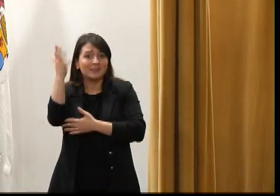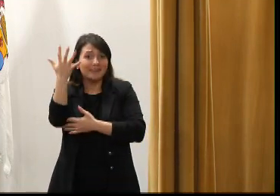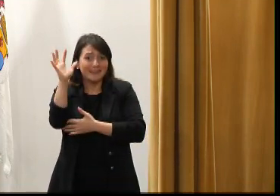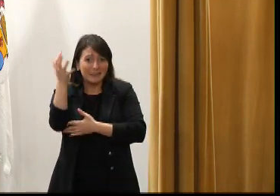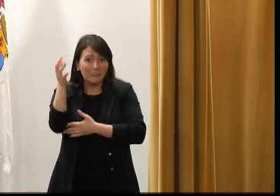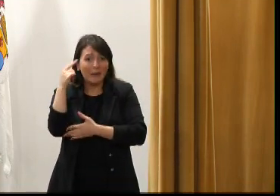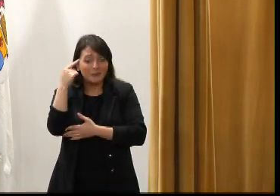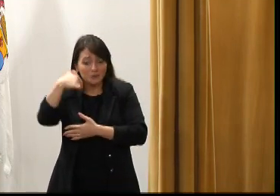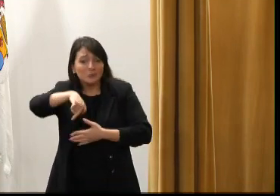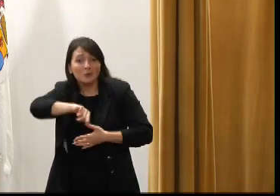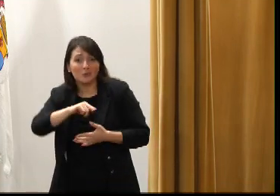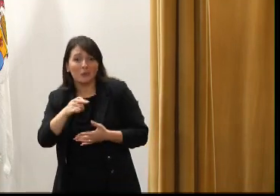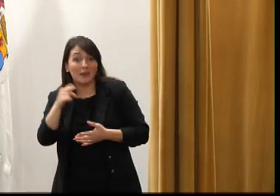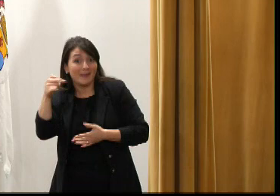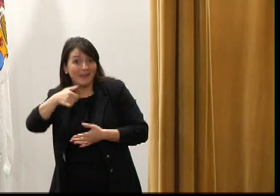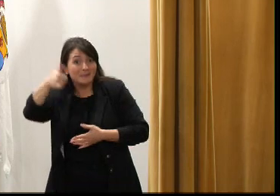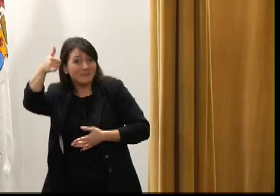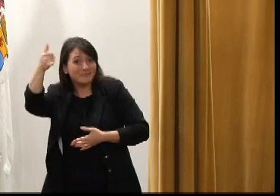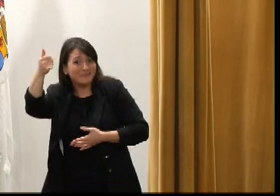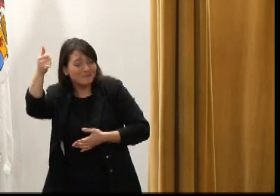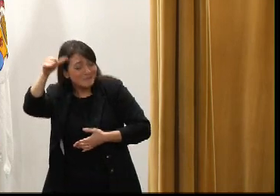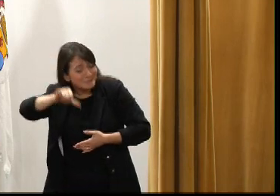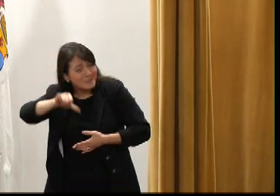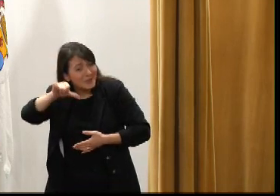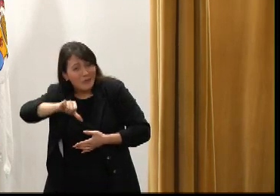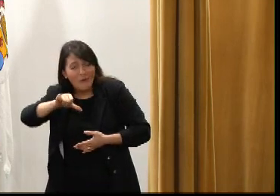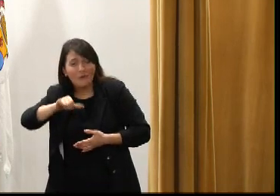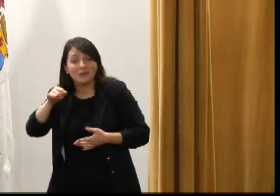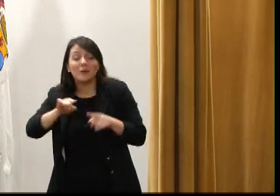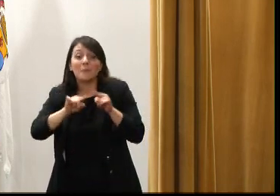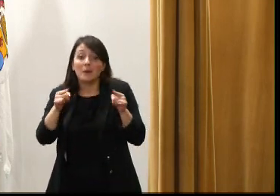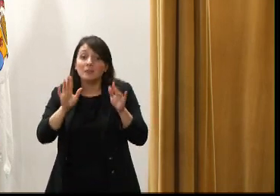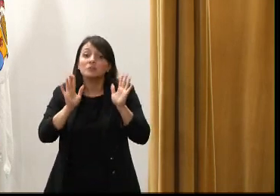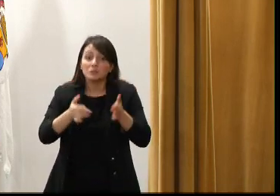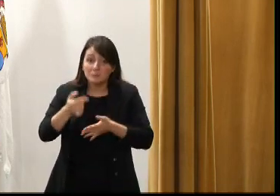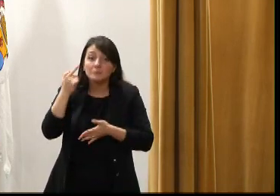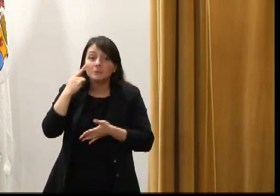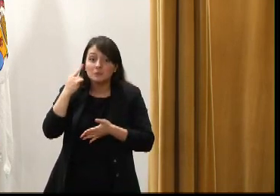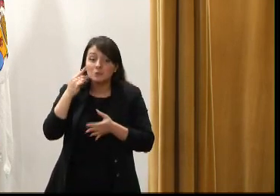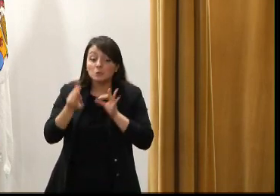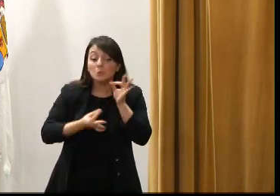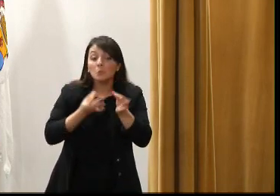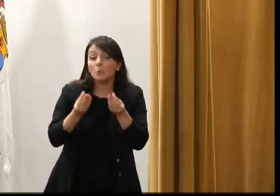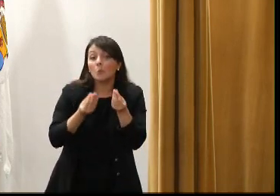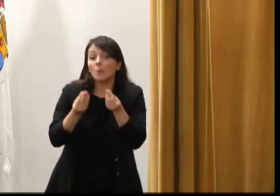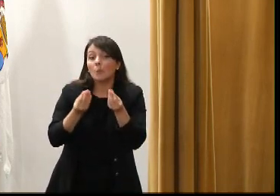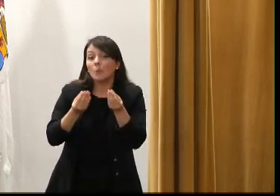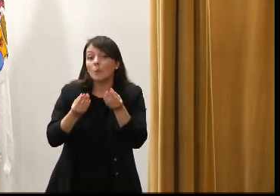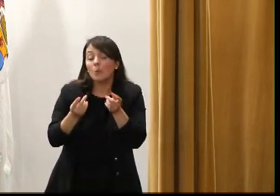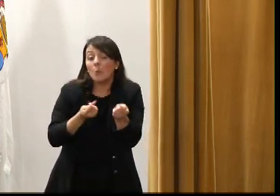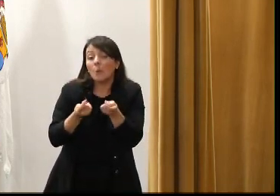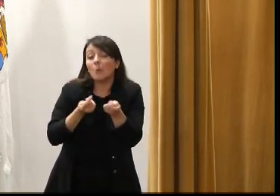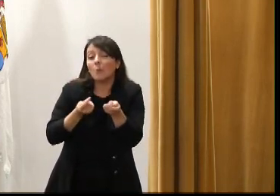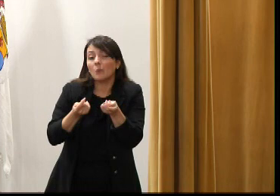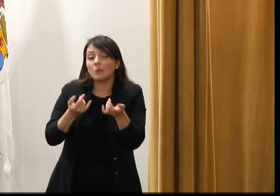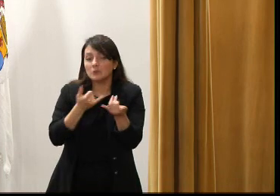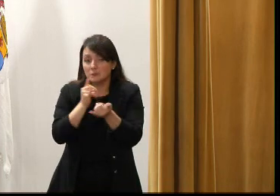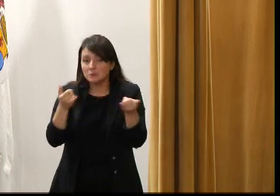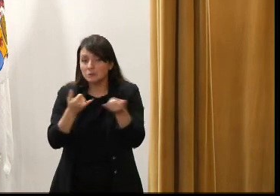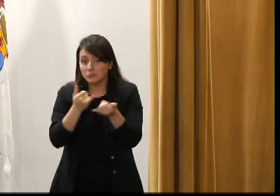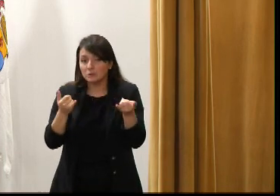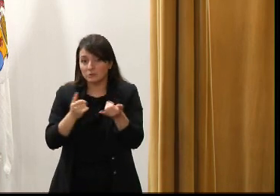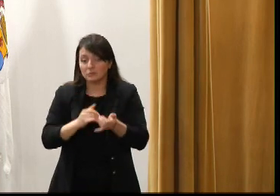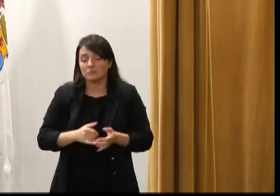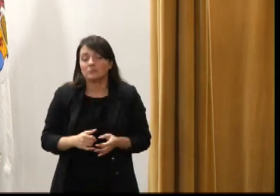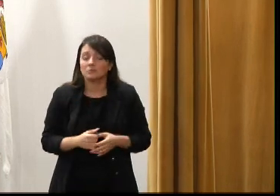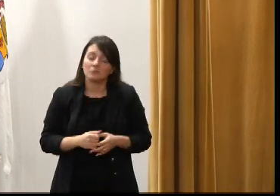nós. Né? Vão sofrer mais, mas eles estão também pensando em medidas importantes de controle da energia pela